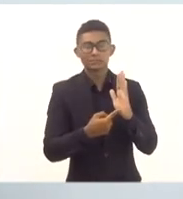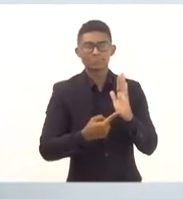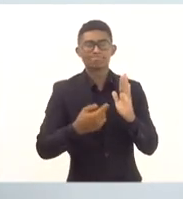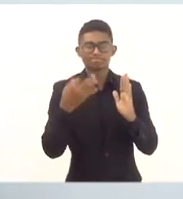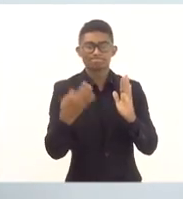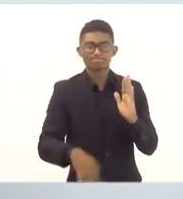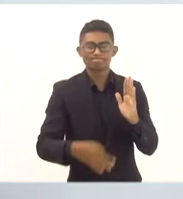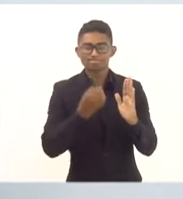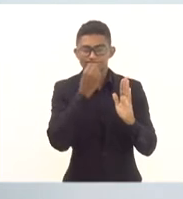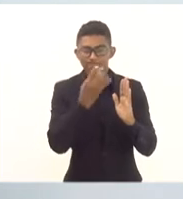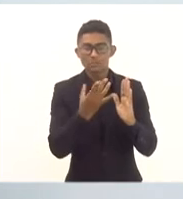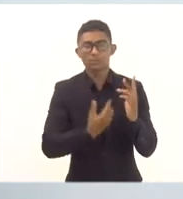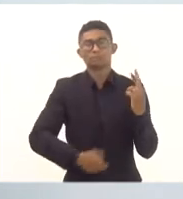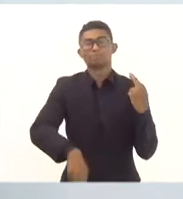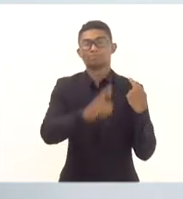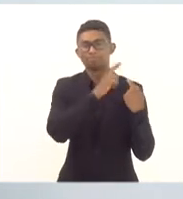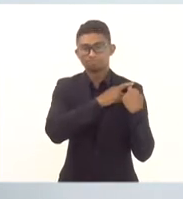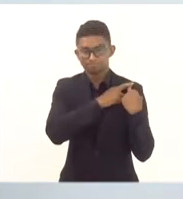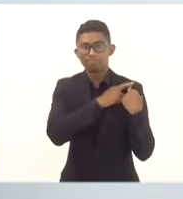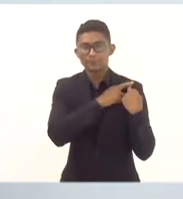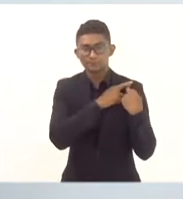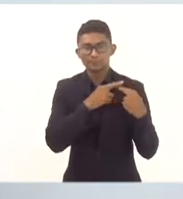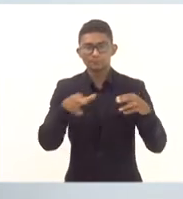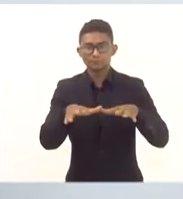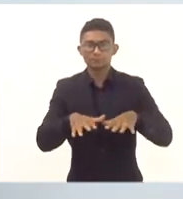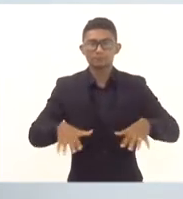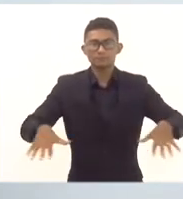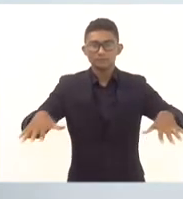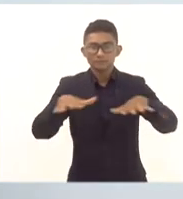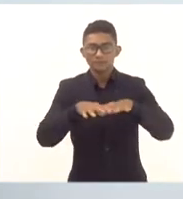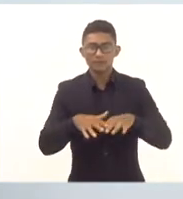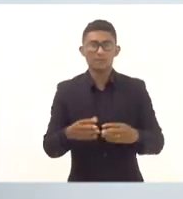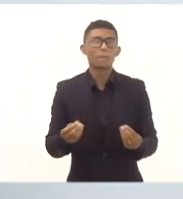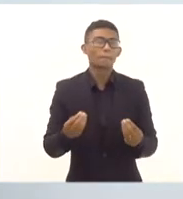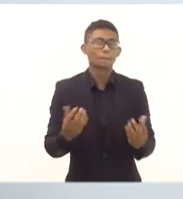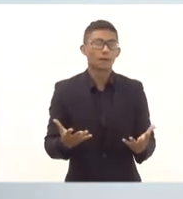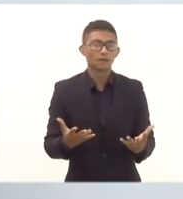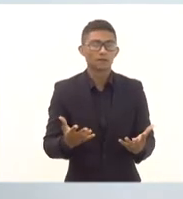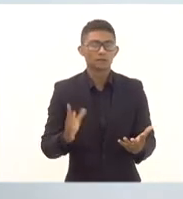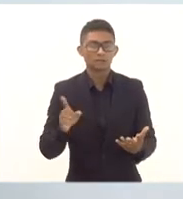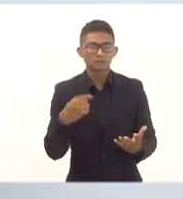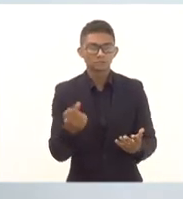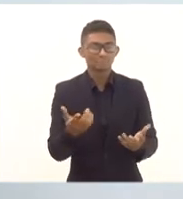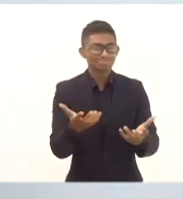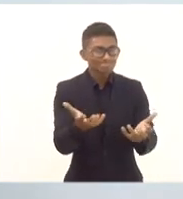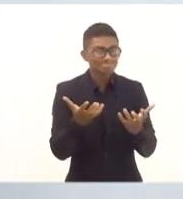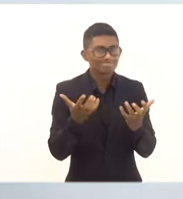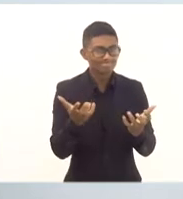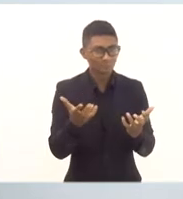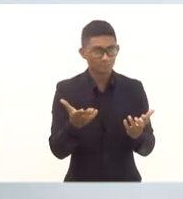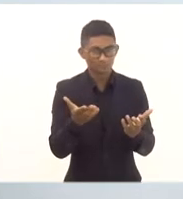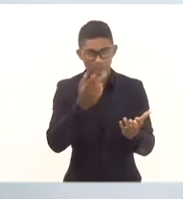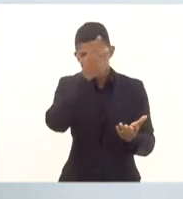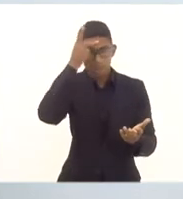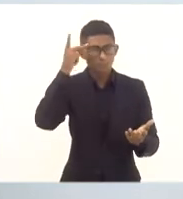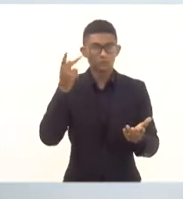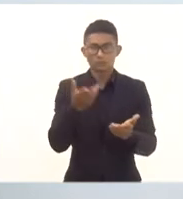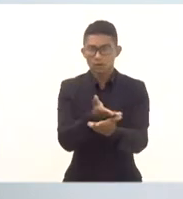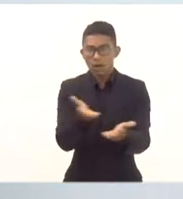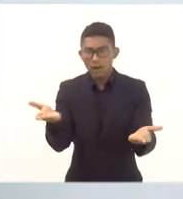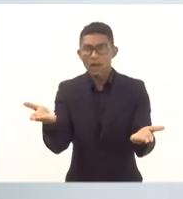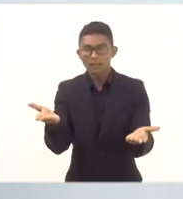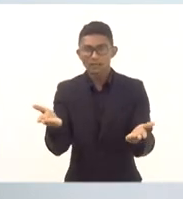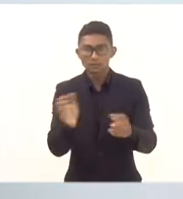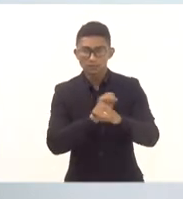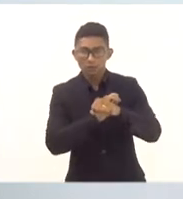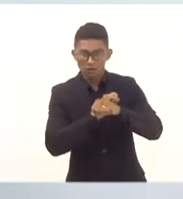uma responsabilidade coletiva para que a gente possa Minimizar os impactos da